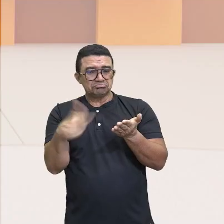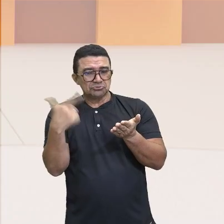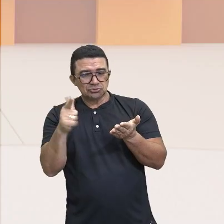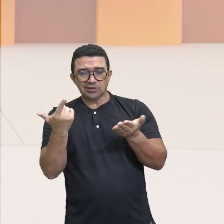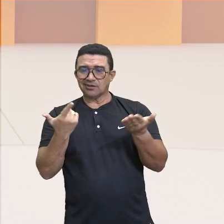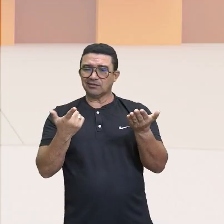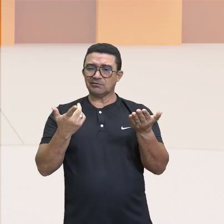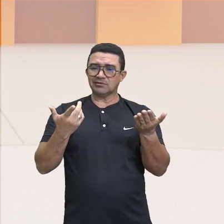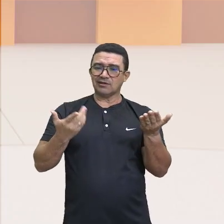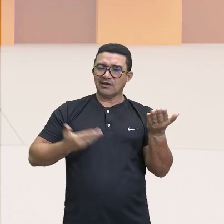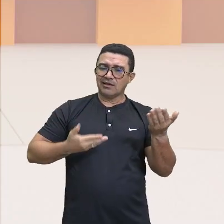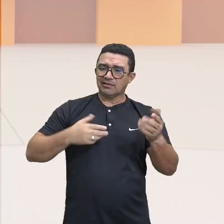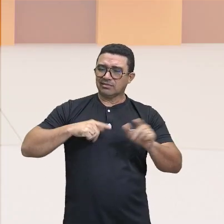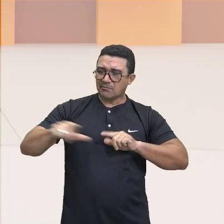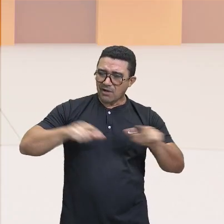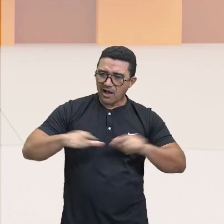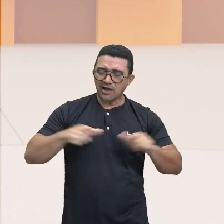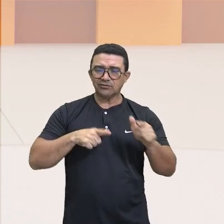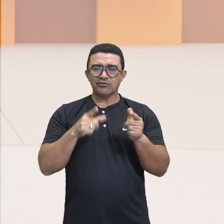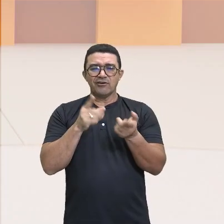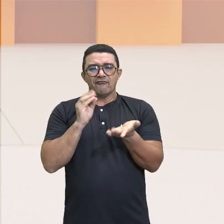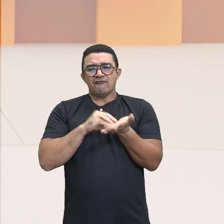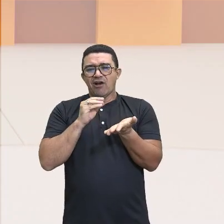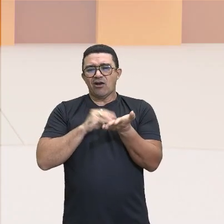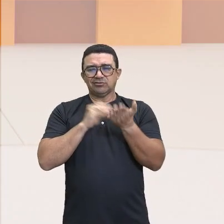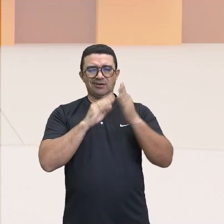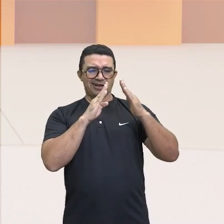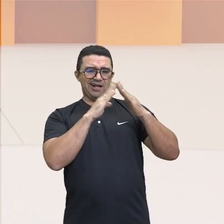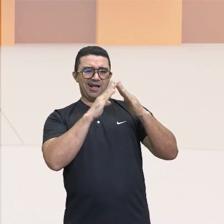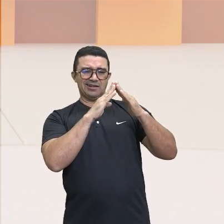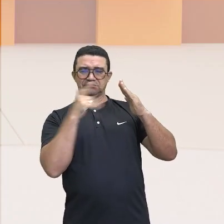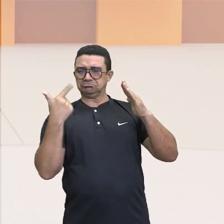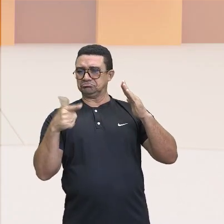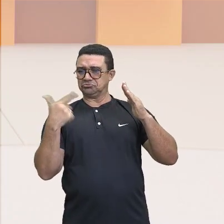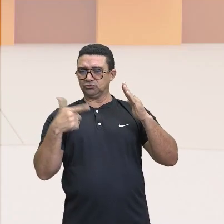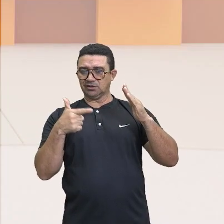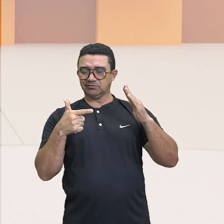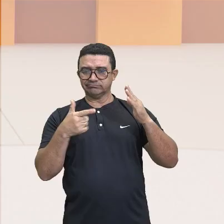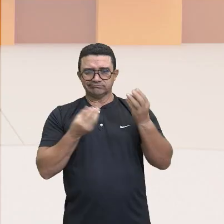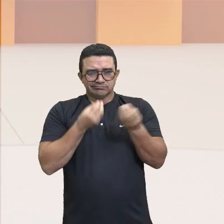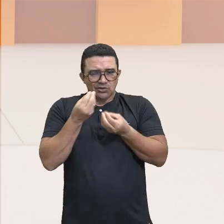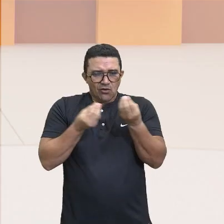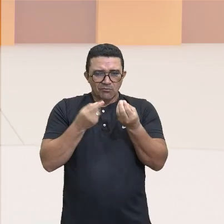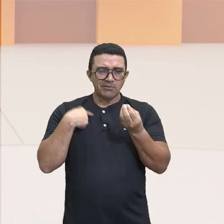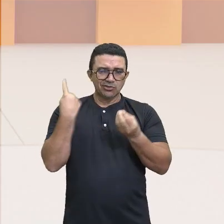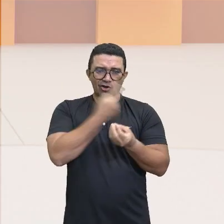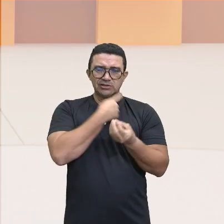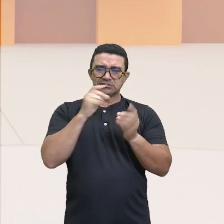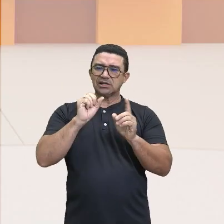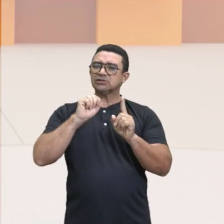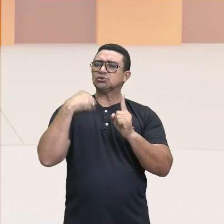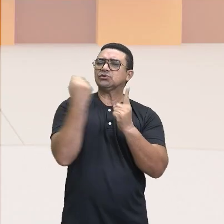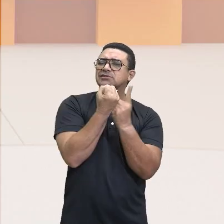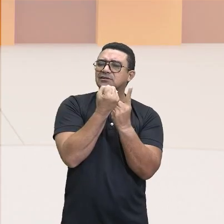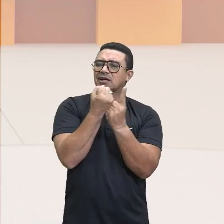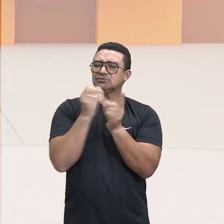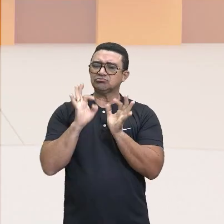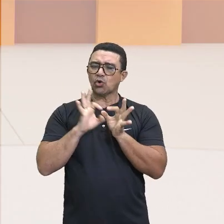de moradia? Por que isso ainda é comum? Sendo que a gente vive numa sociedade em rede,